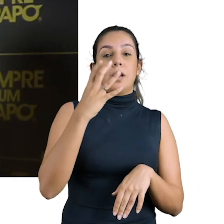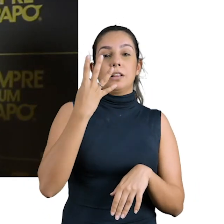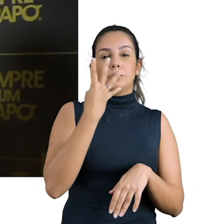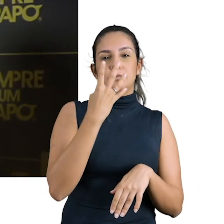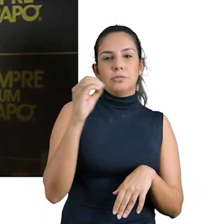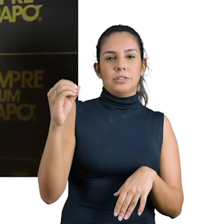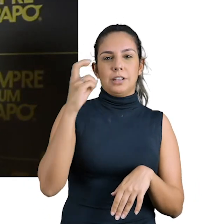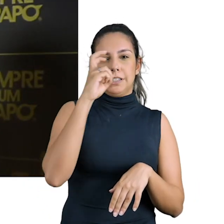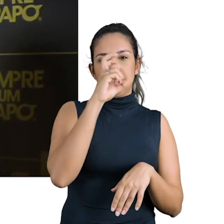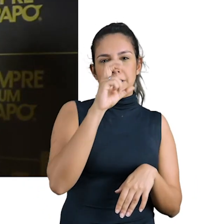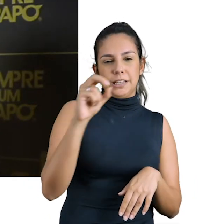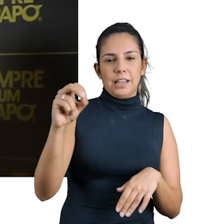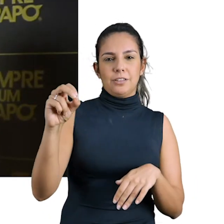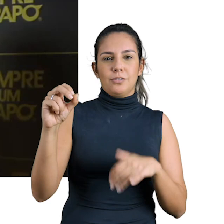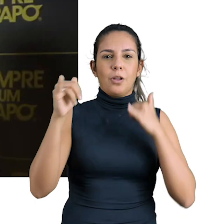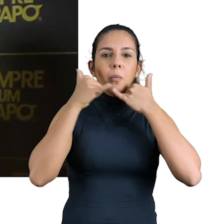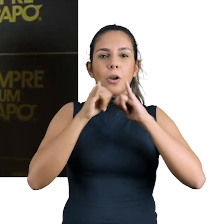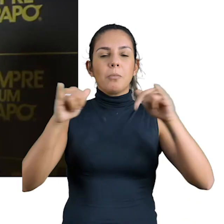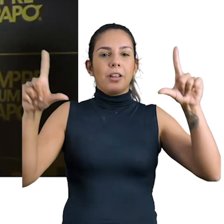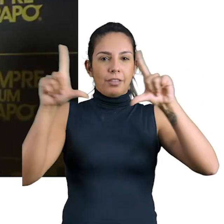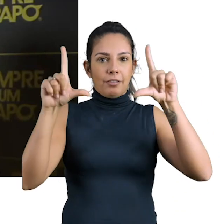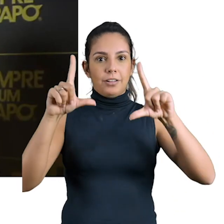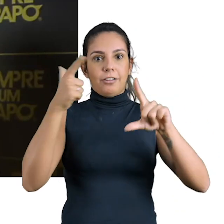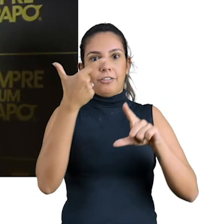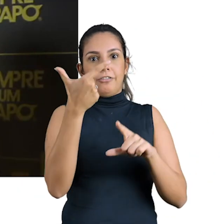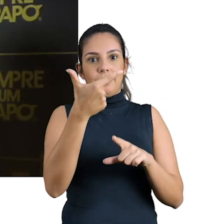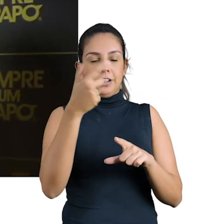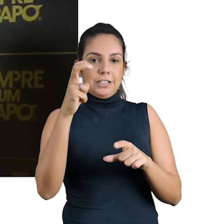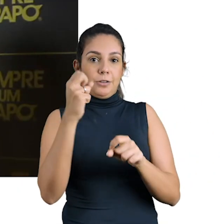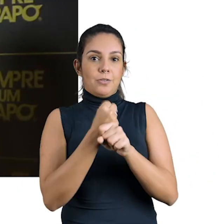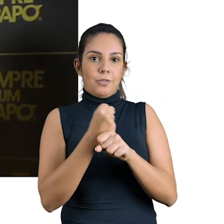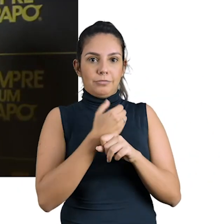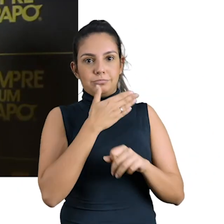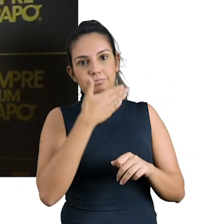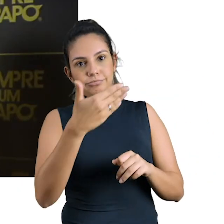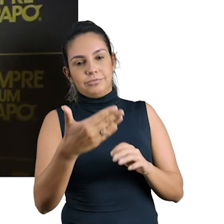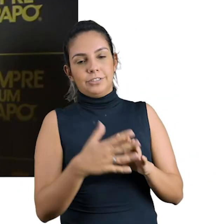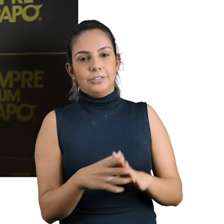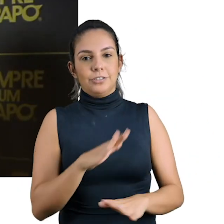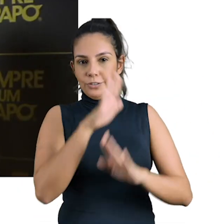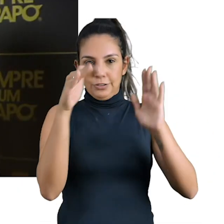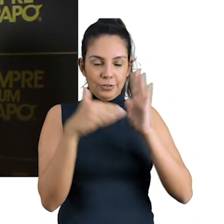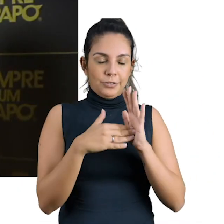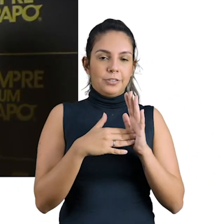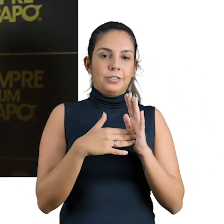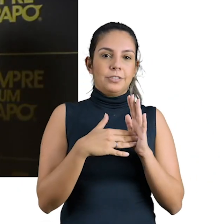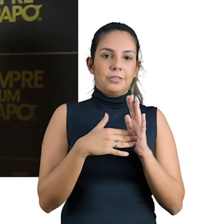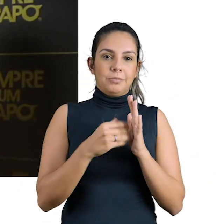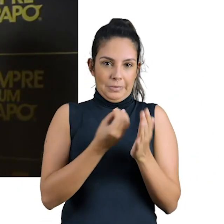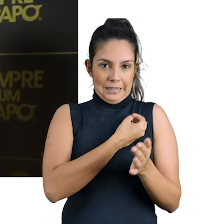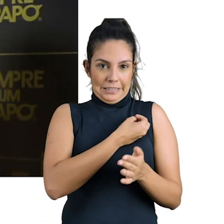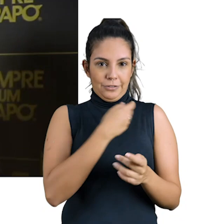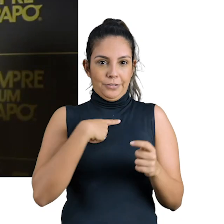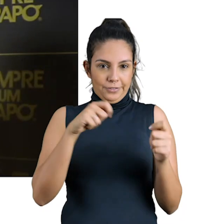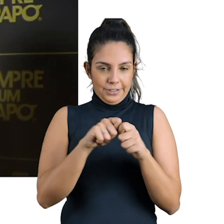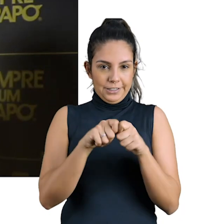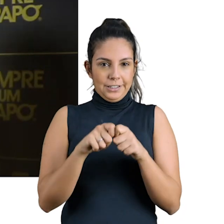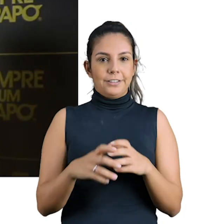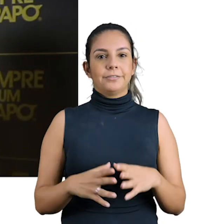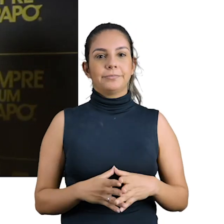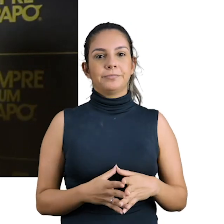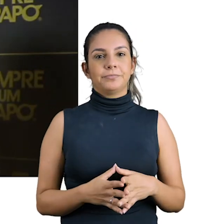400, 500 programas de TV gravados ao longo desses 20, 25 anos. Todo evento presencial que eu